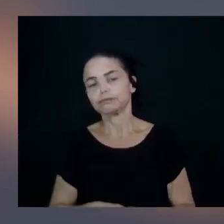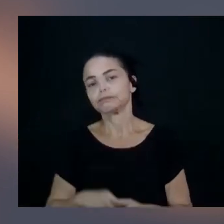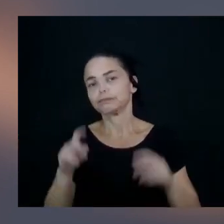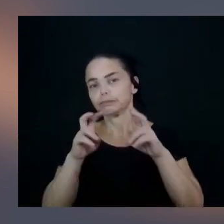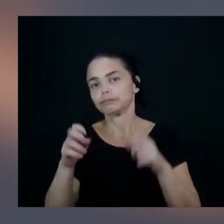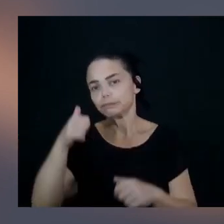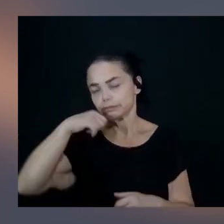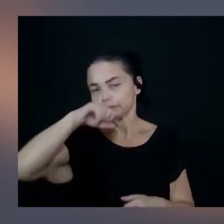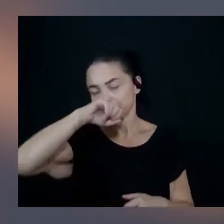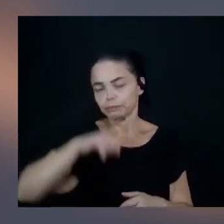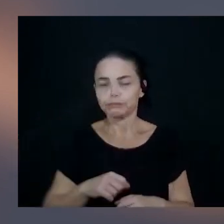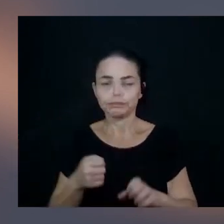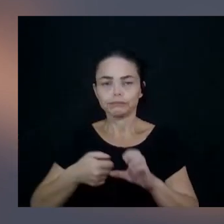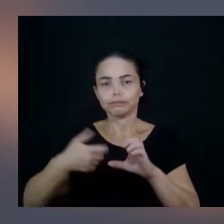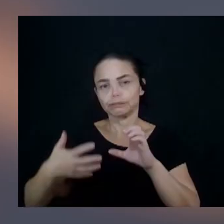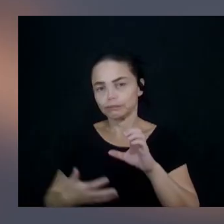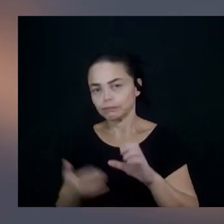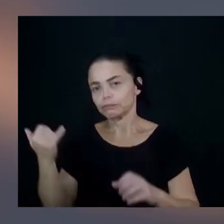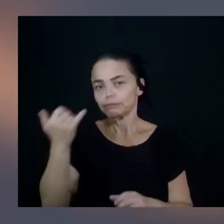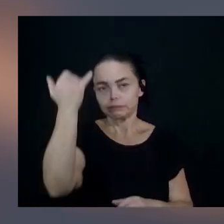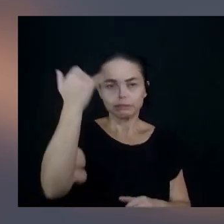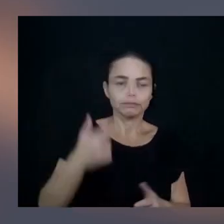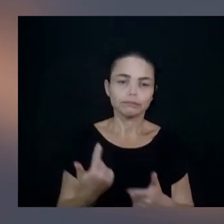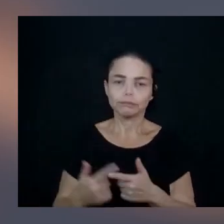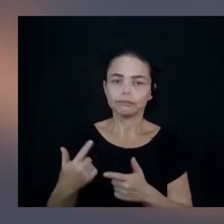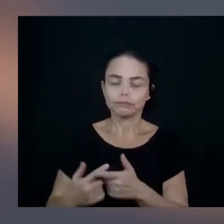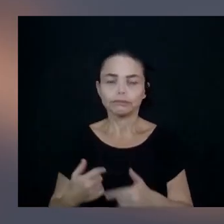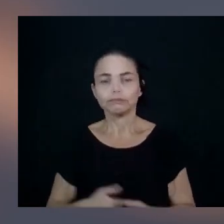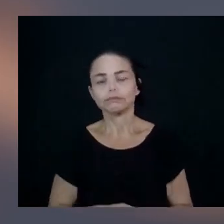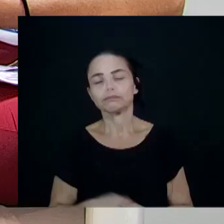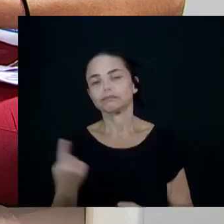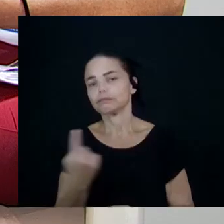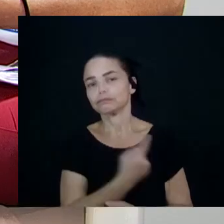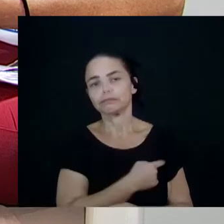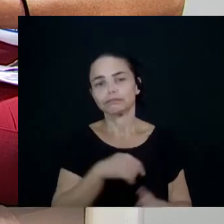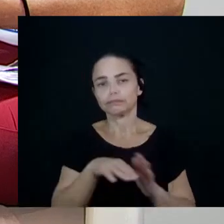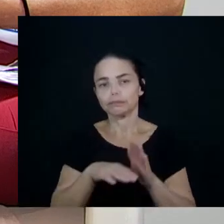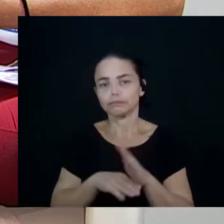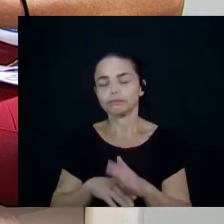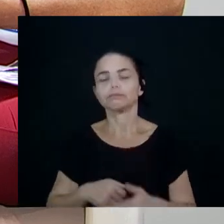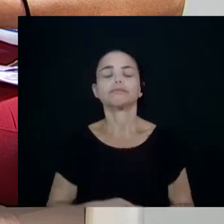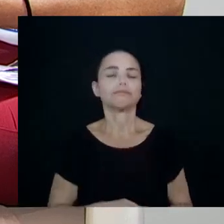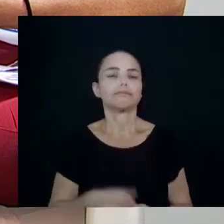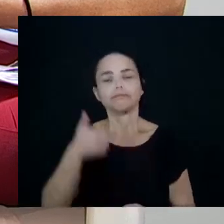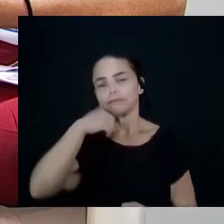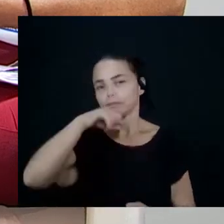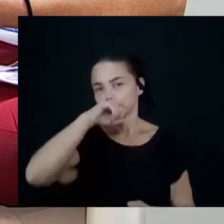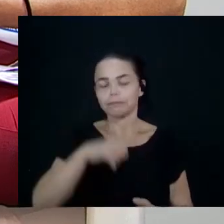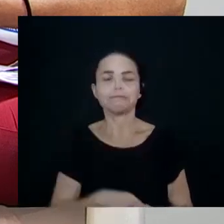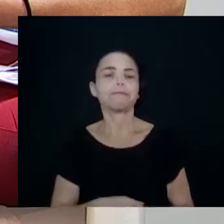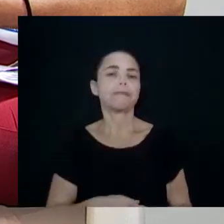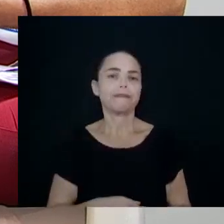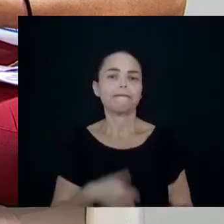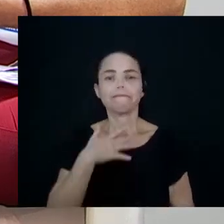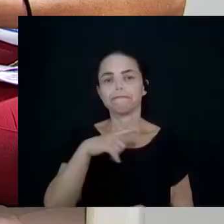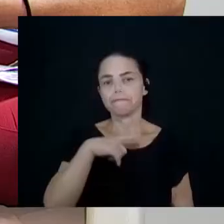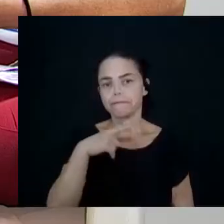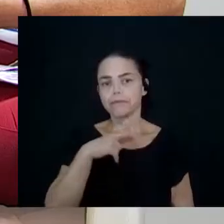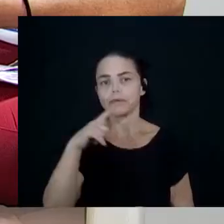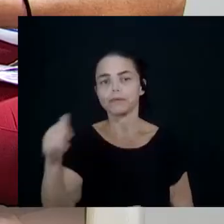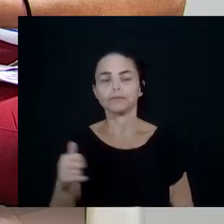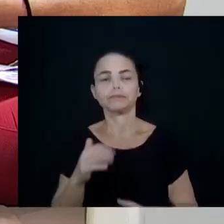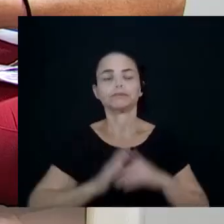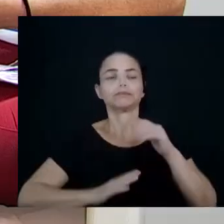característica bem importante, até porque o nosso programa, muitas são mães, elas falam, olha, eu tive que sair da profissão, eu tive